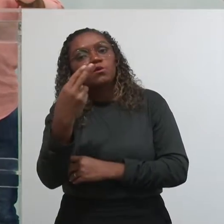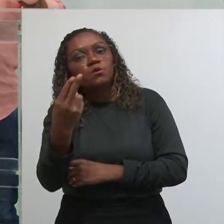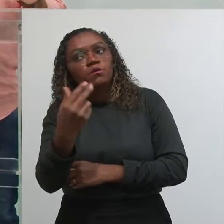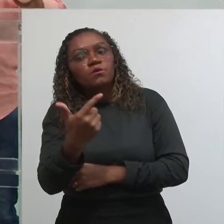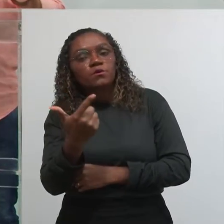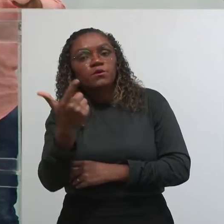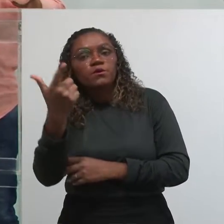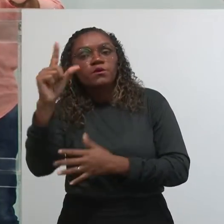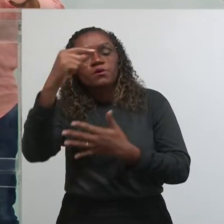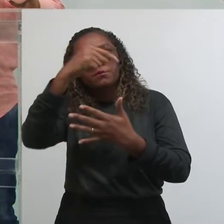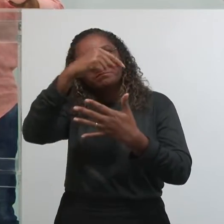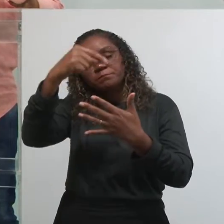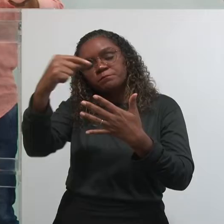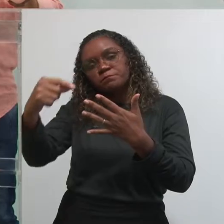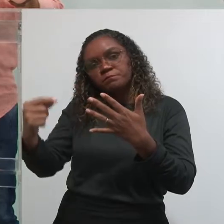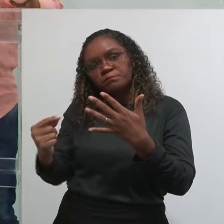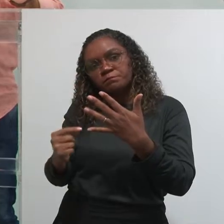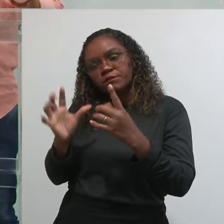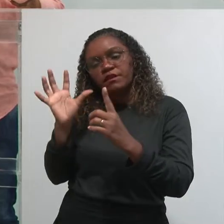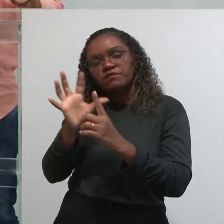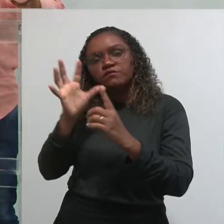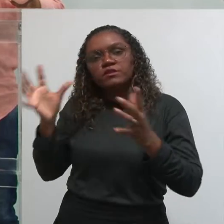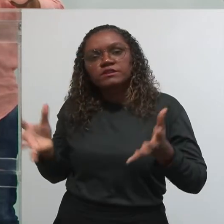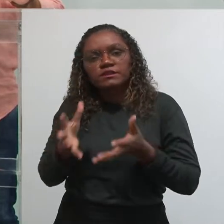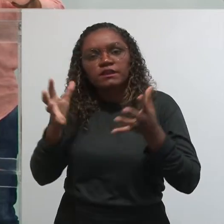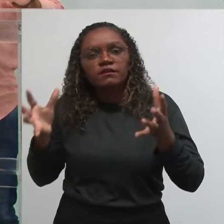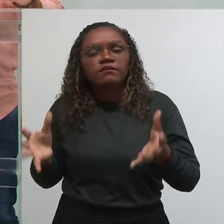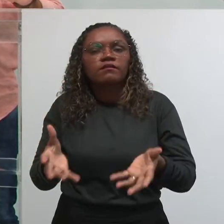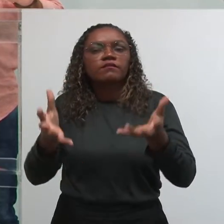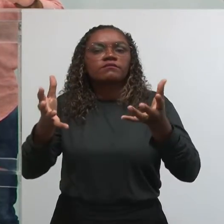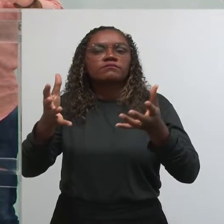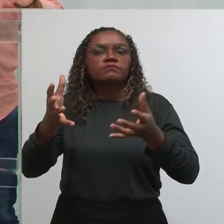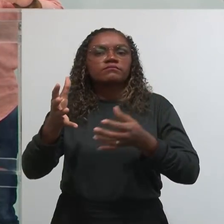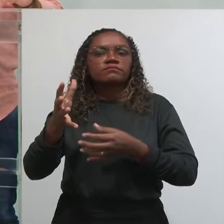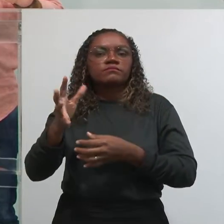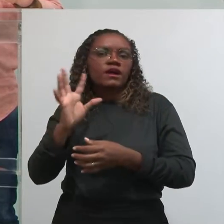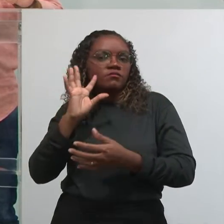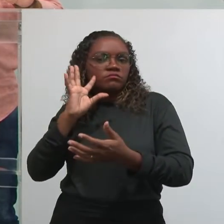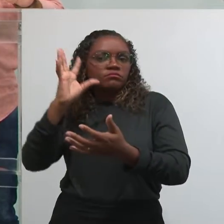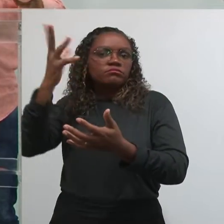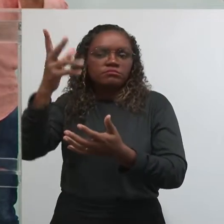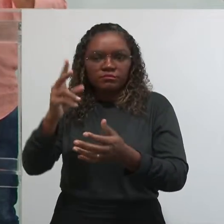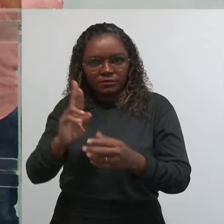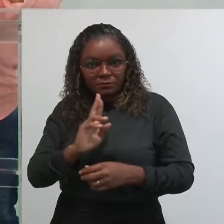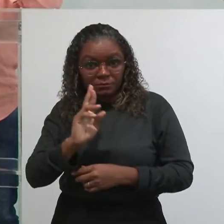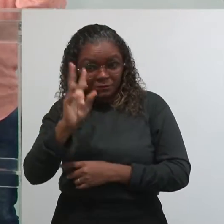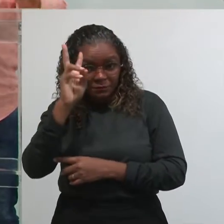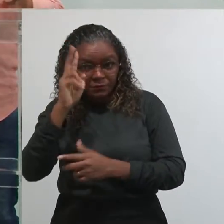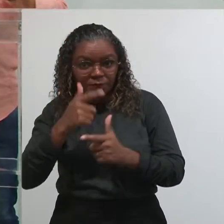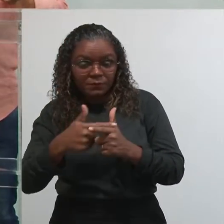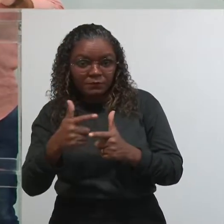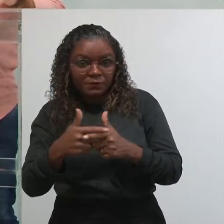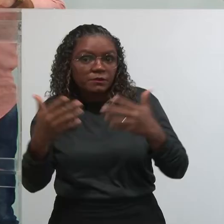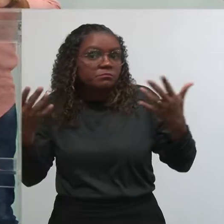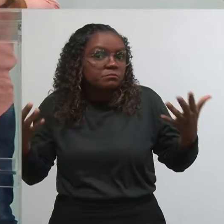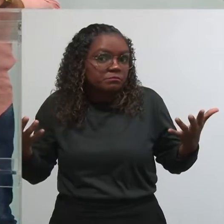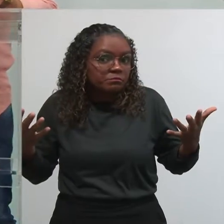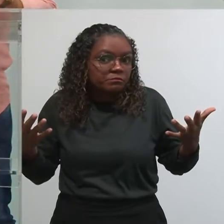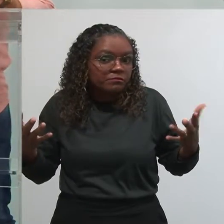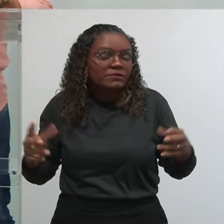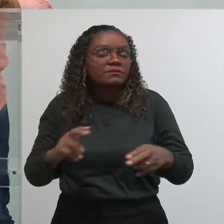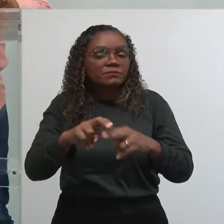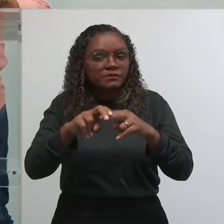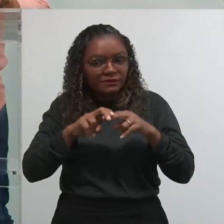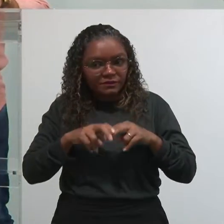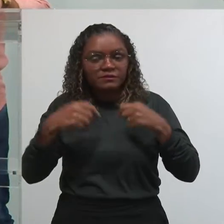outros fatores que influenciaram para que aquele problema foi solucionado daquela forma, ok? Então, isso, inclusive, deve fazer parte